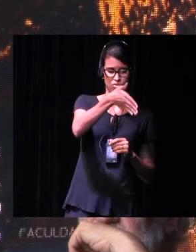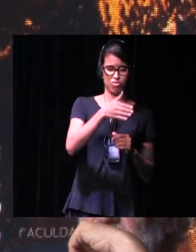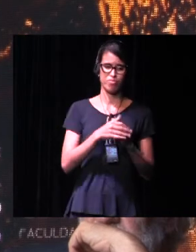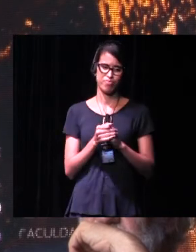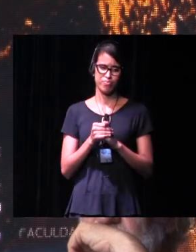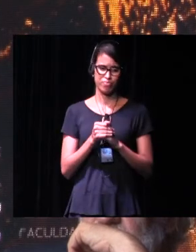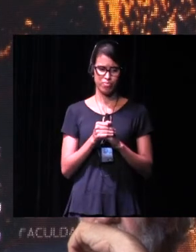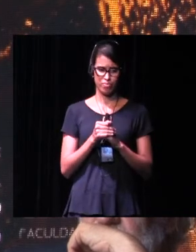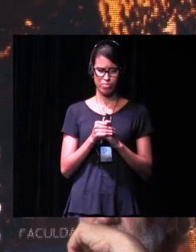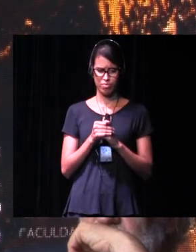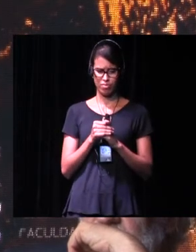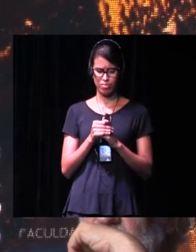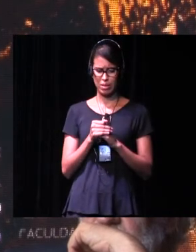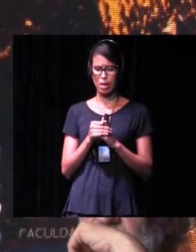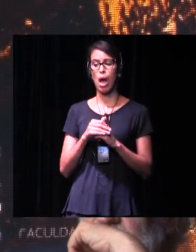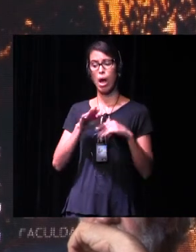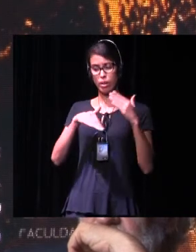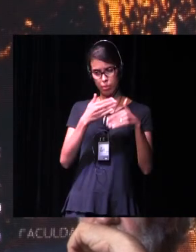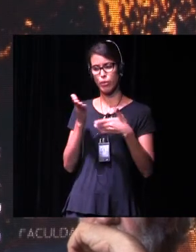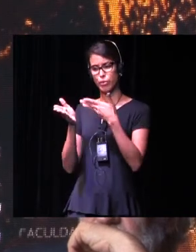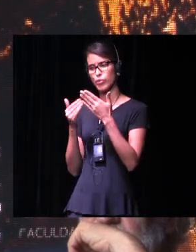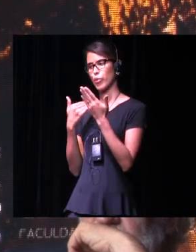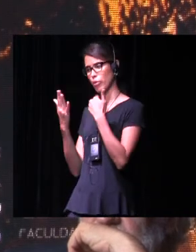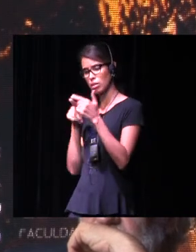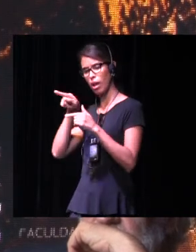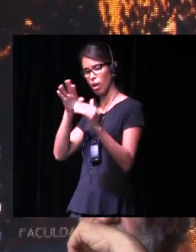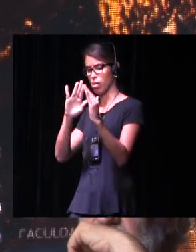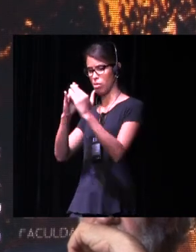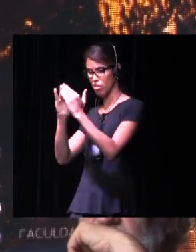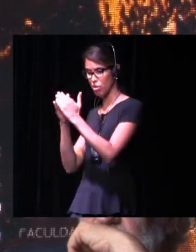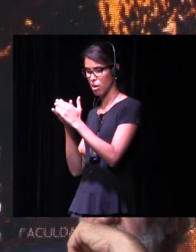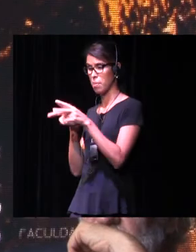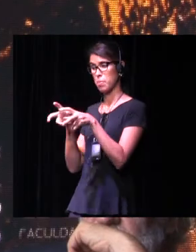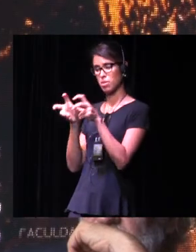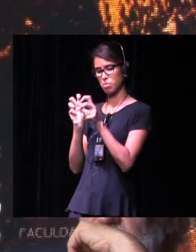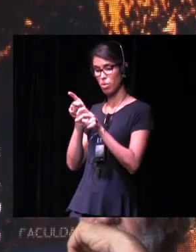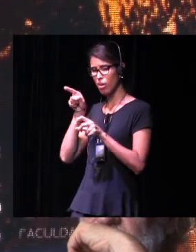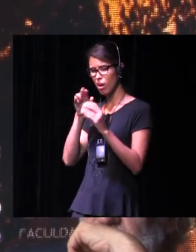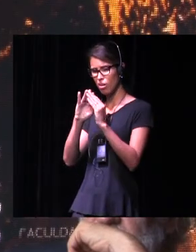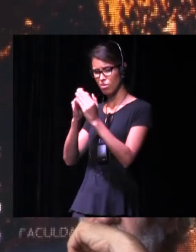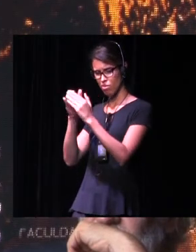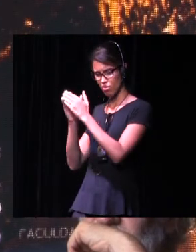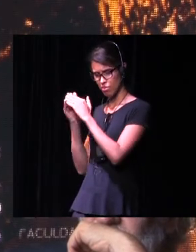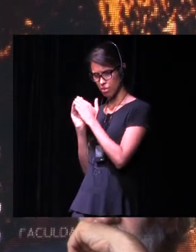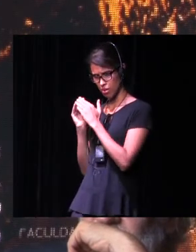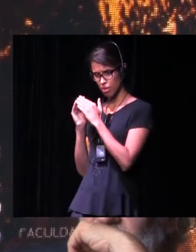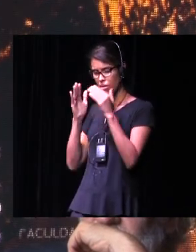quando se entrou em contato com a comunidade se viu também que a comunidade